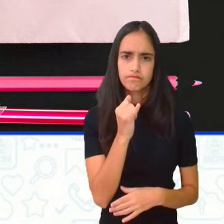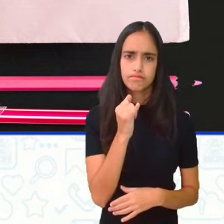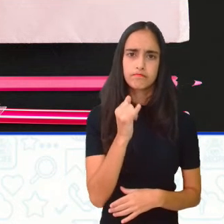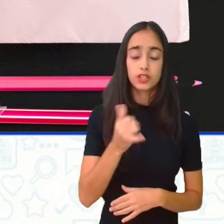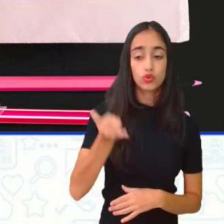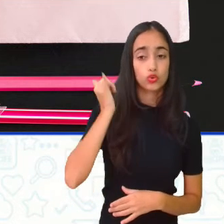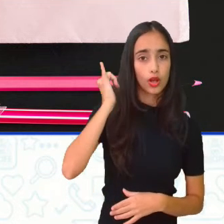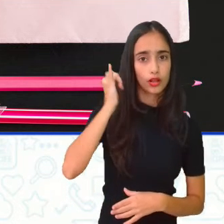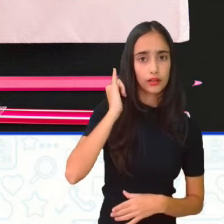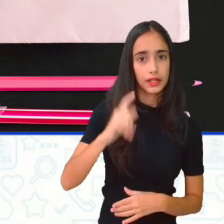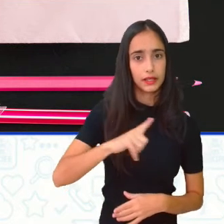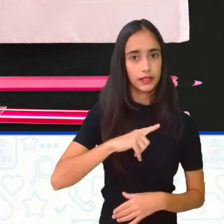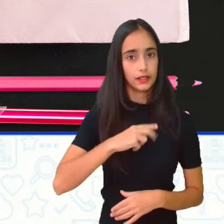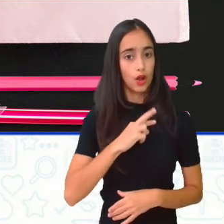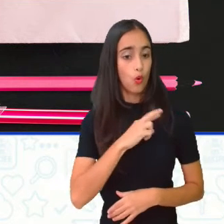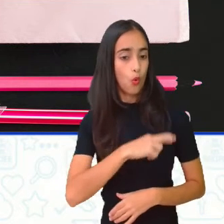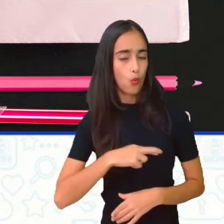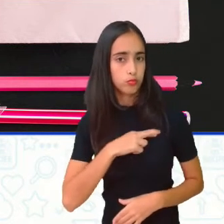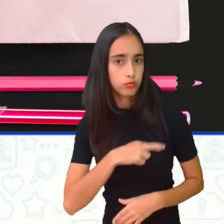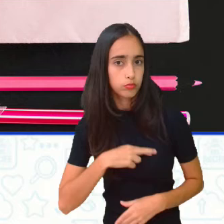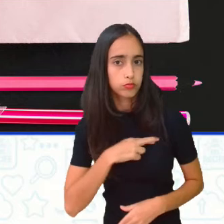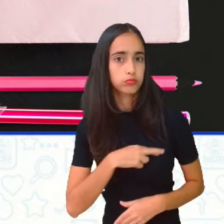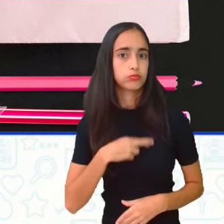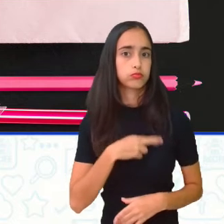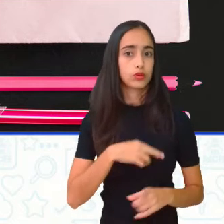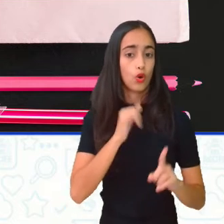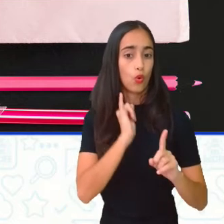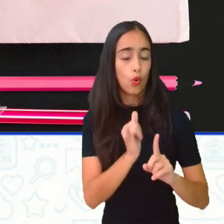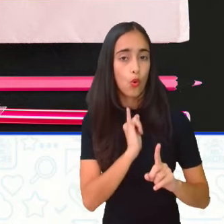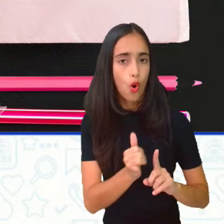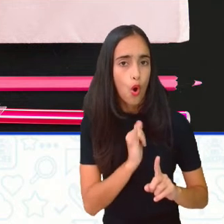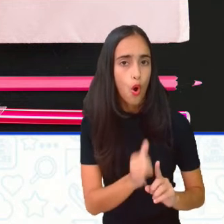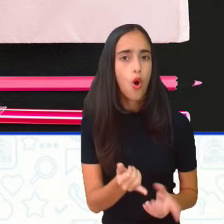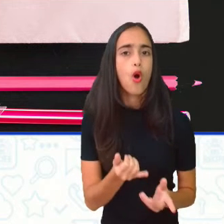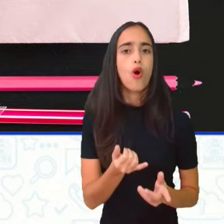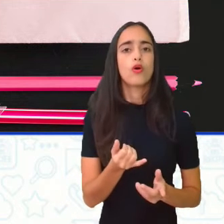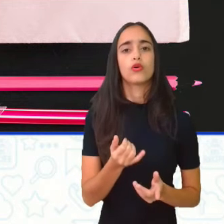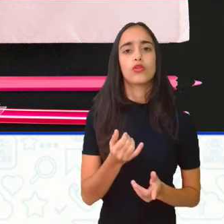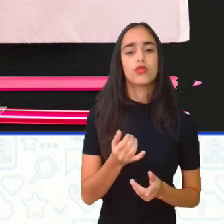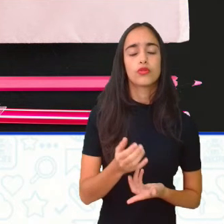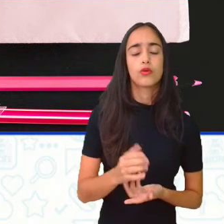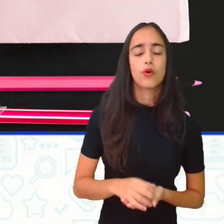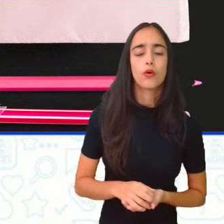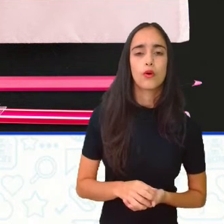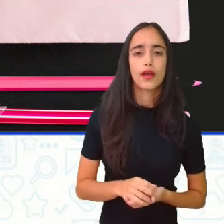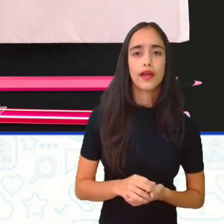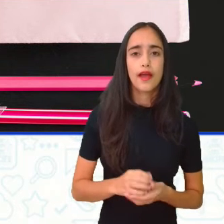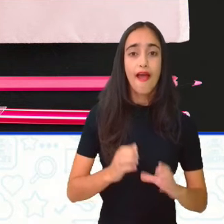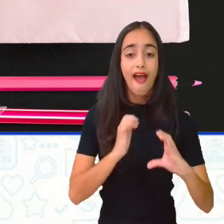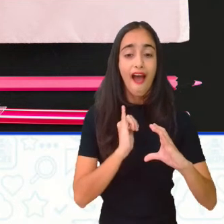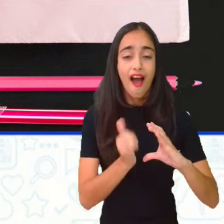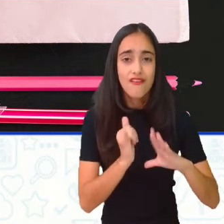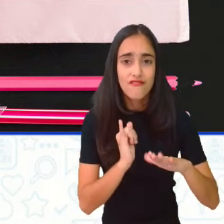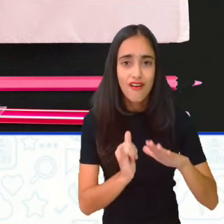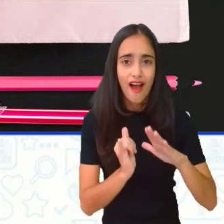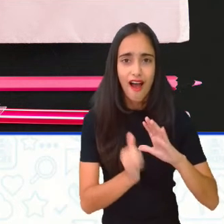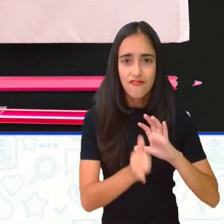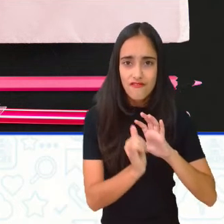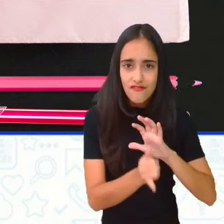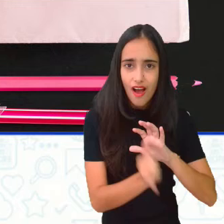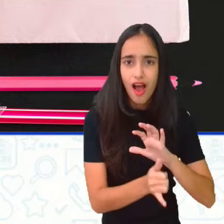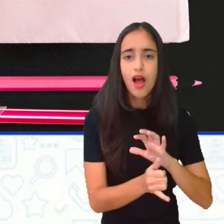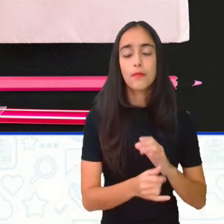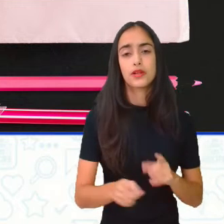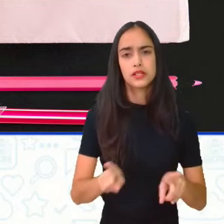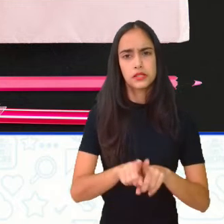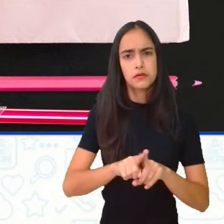tem o romance, o conto, a fábula e a lenda, certo? E aí cada um desses é motivo